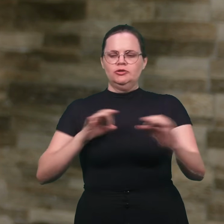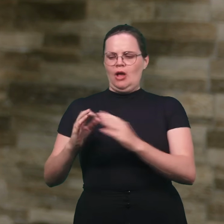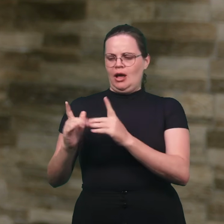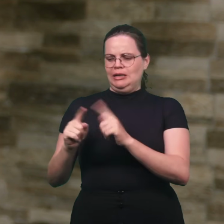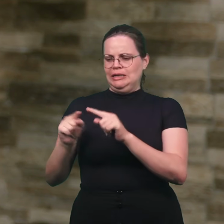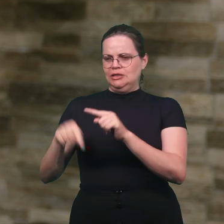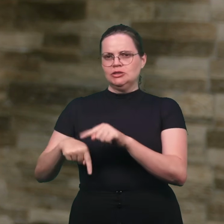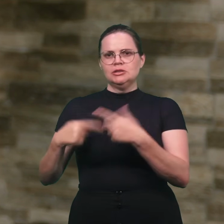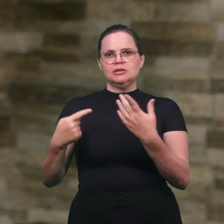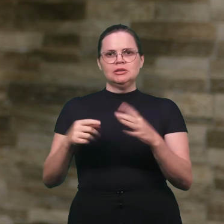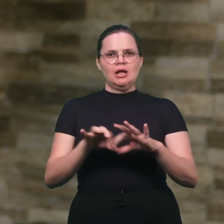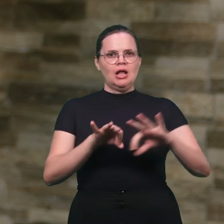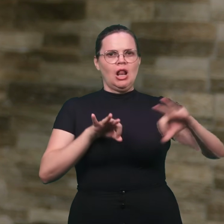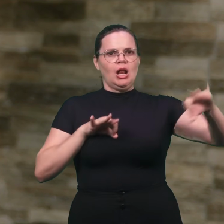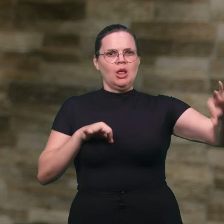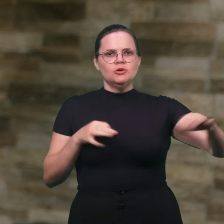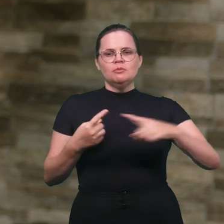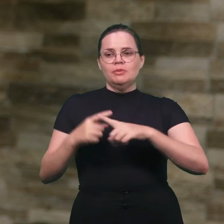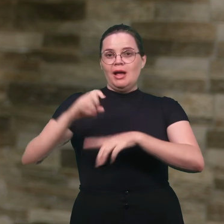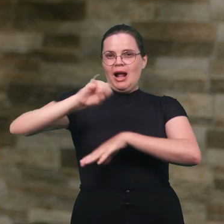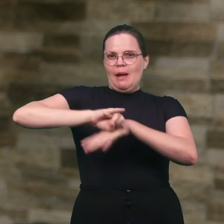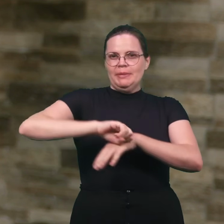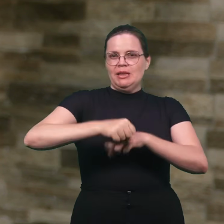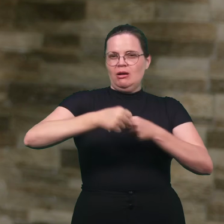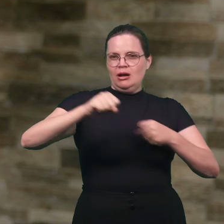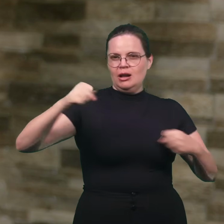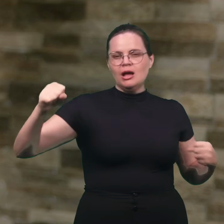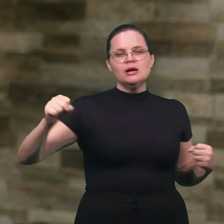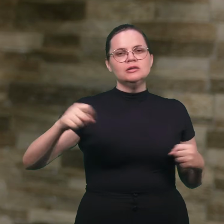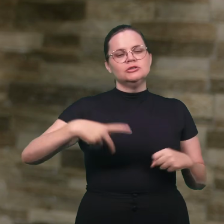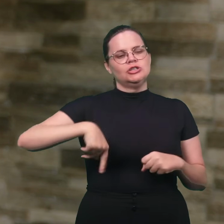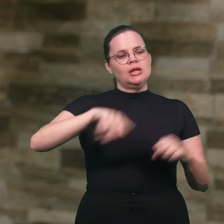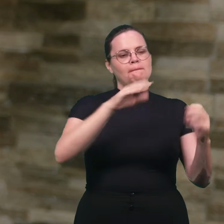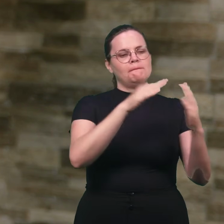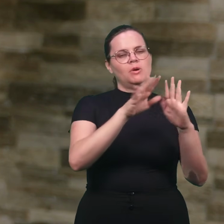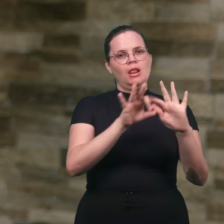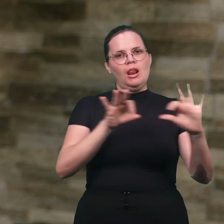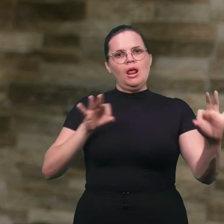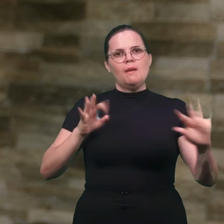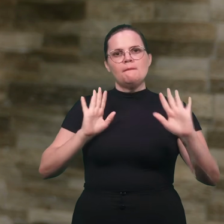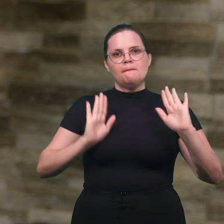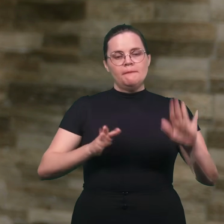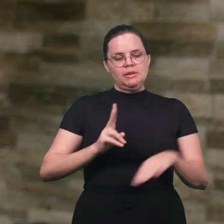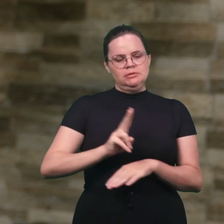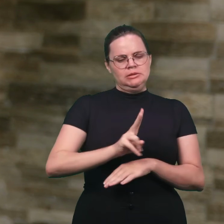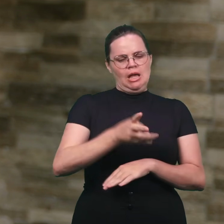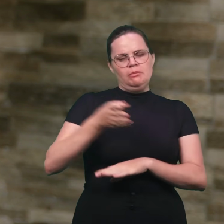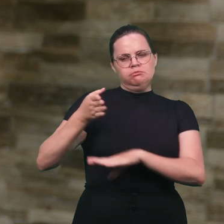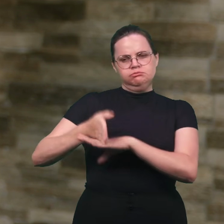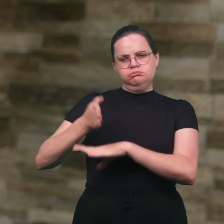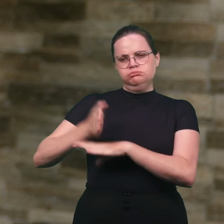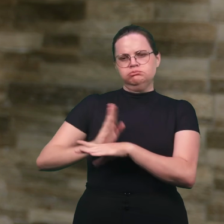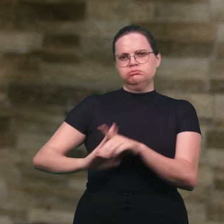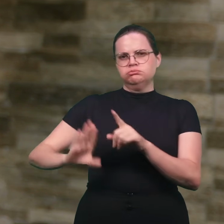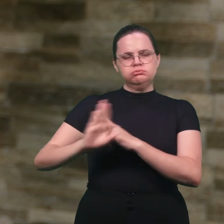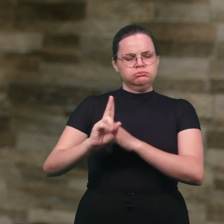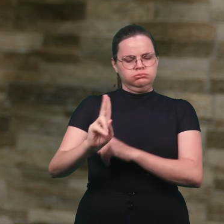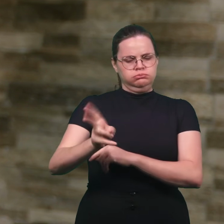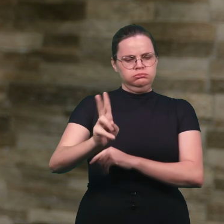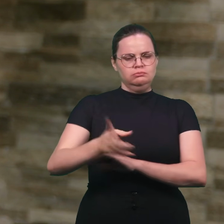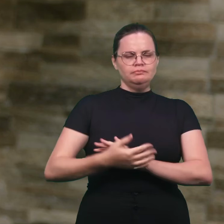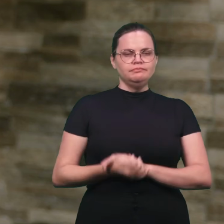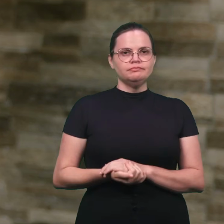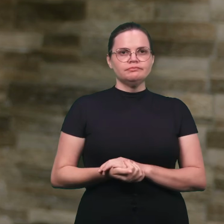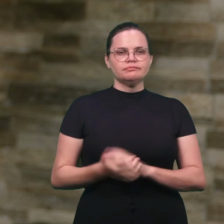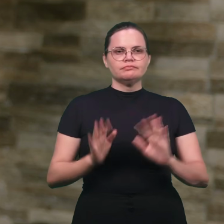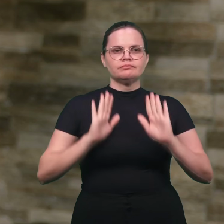A capital lá ela é muito extensa, elas moravam distantes da igreja, mas sempre iam no culto, regularmente, eles iam no culto.